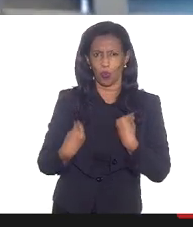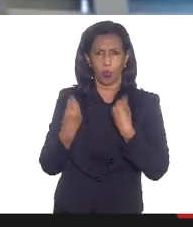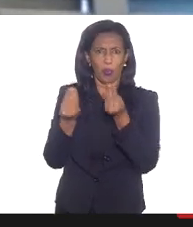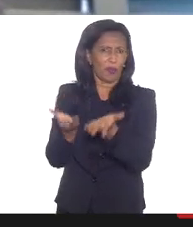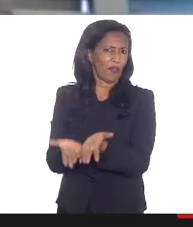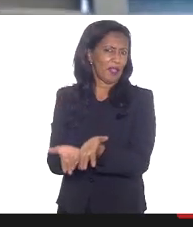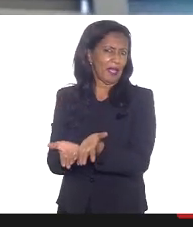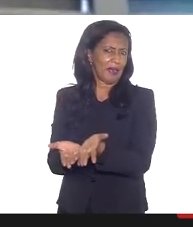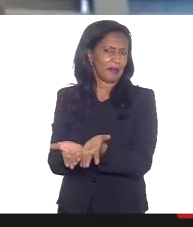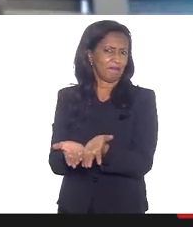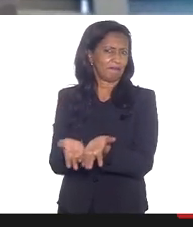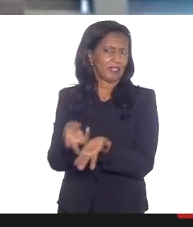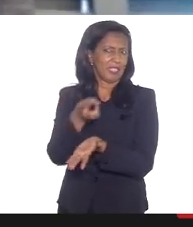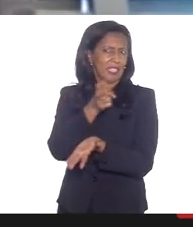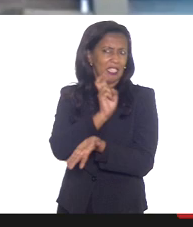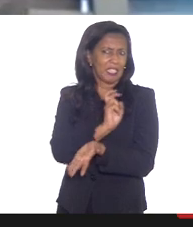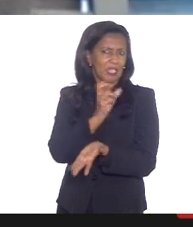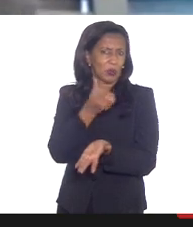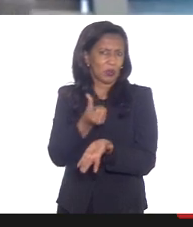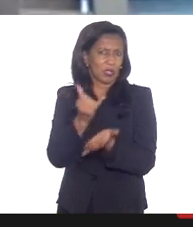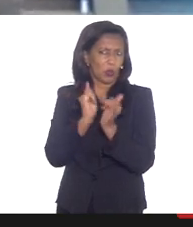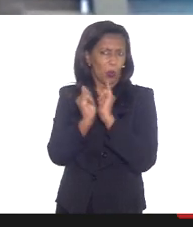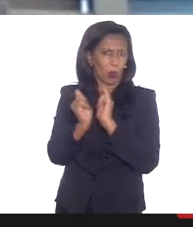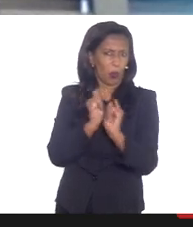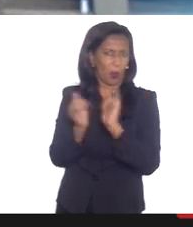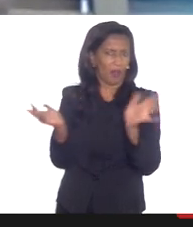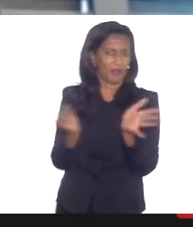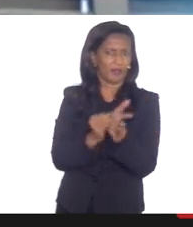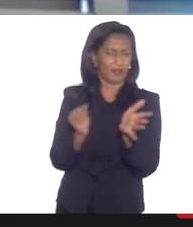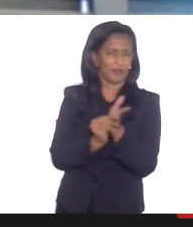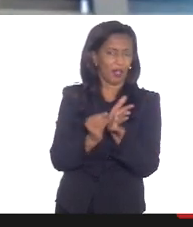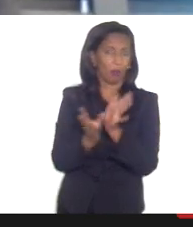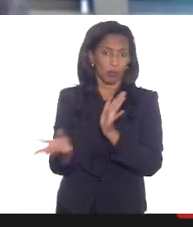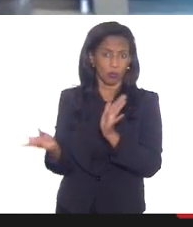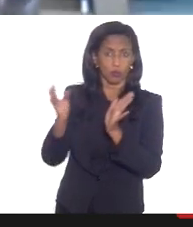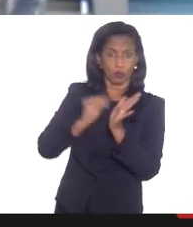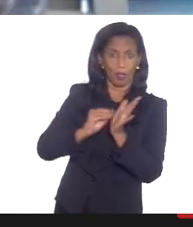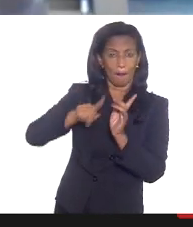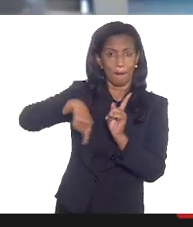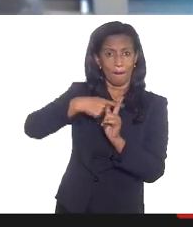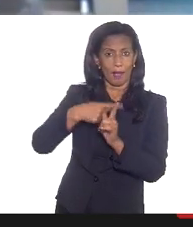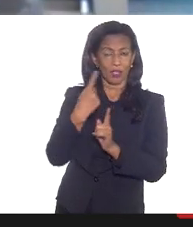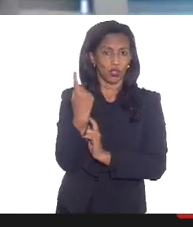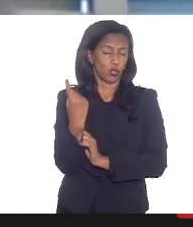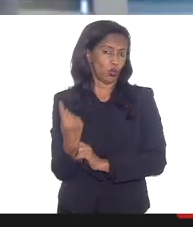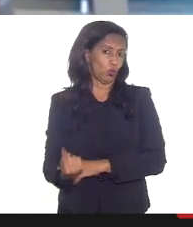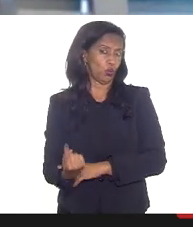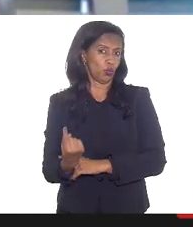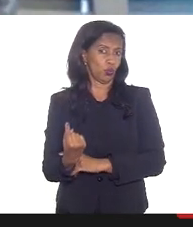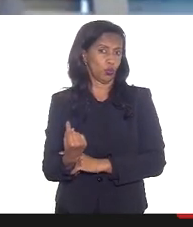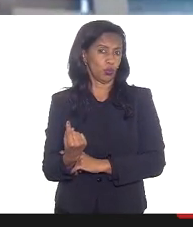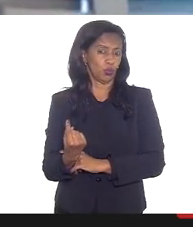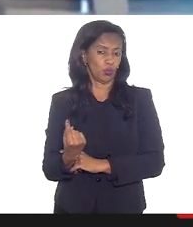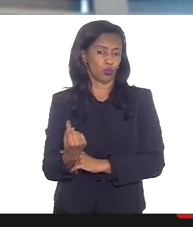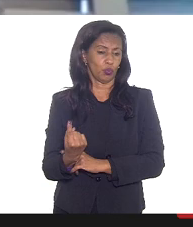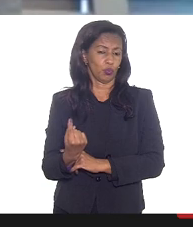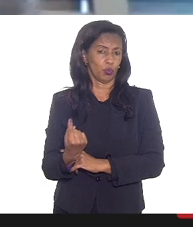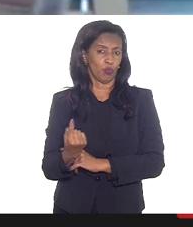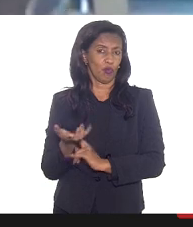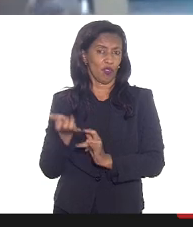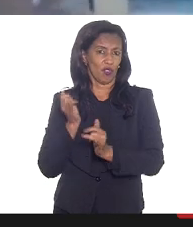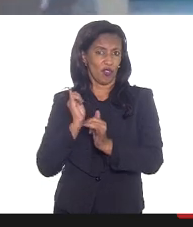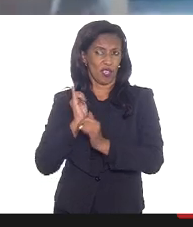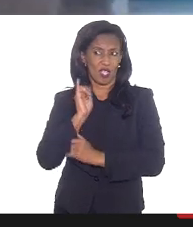esse quinto ou sexto itinerário formativo, que poderia integrar mais de um itinerário